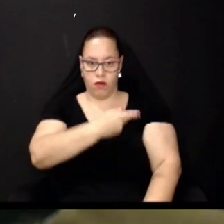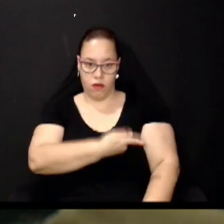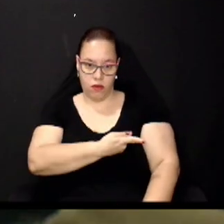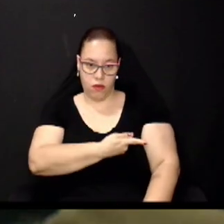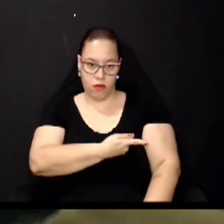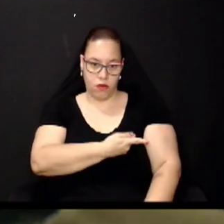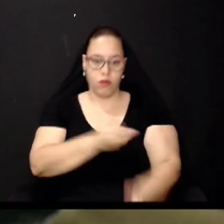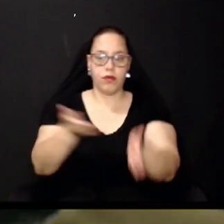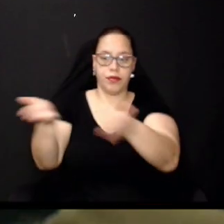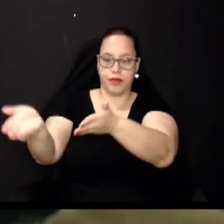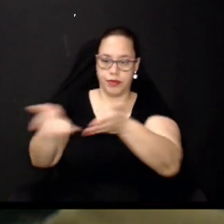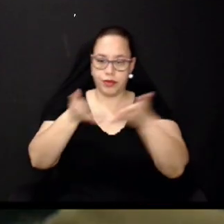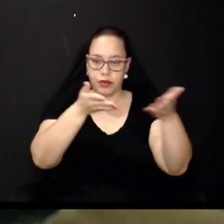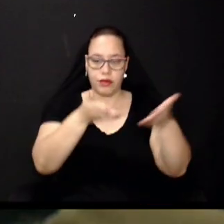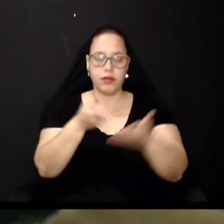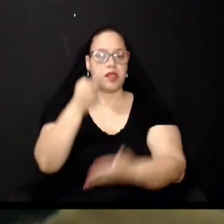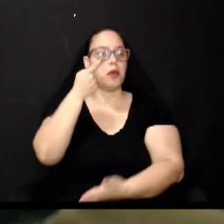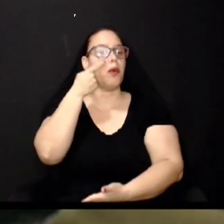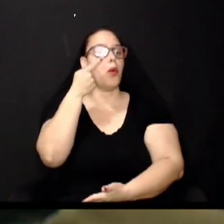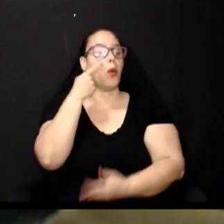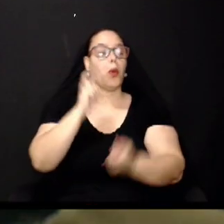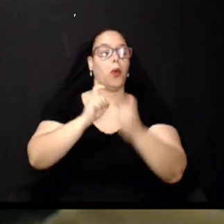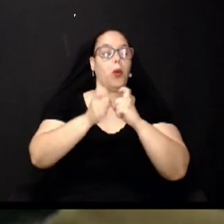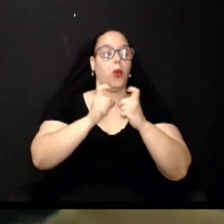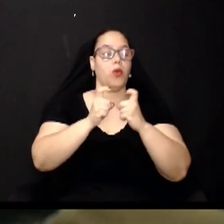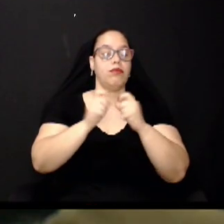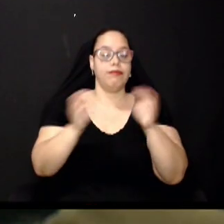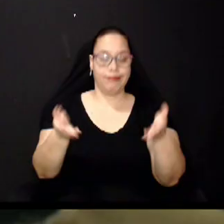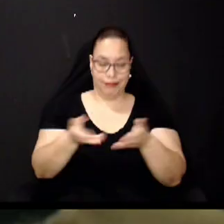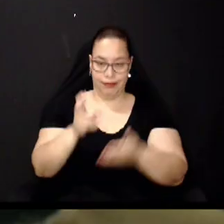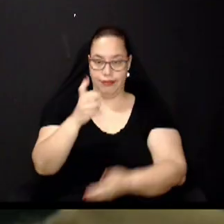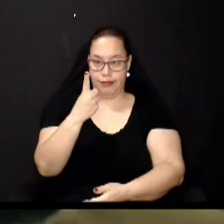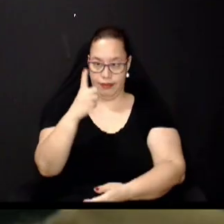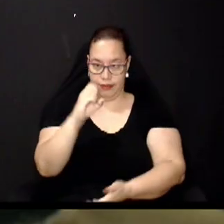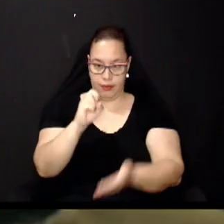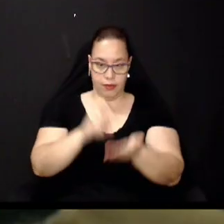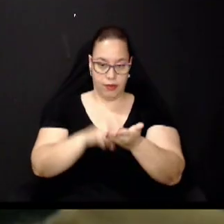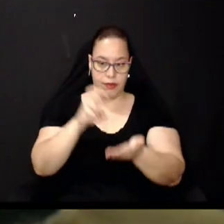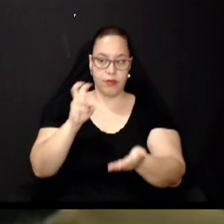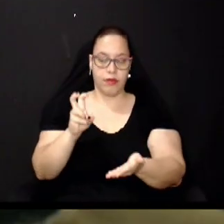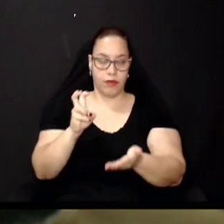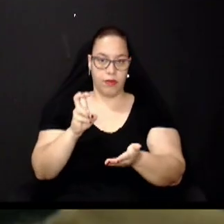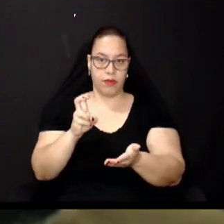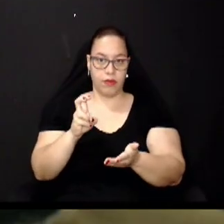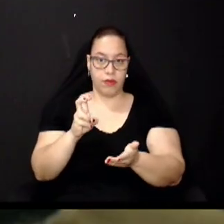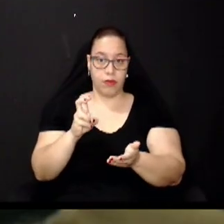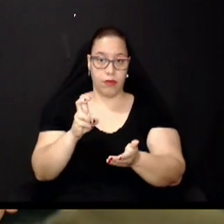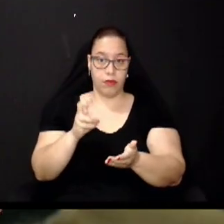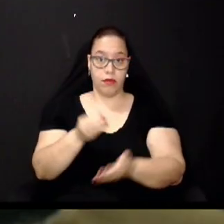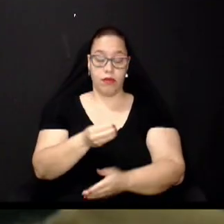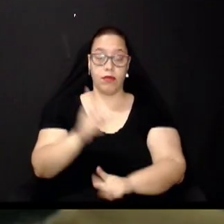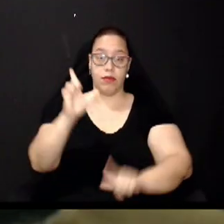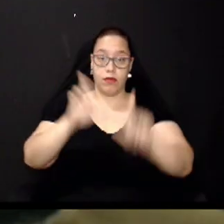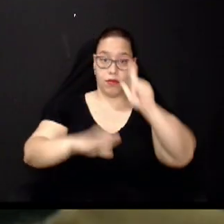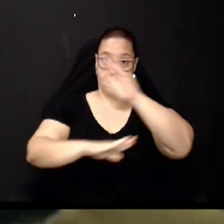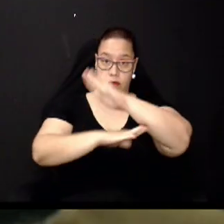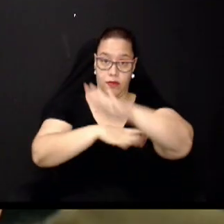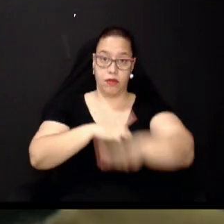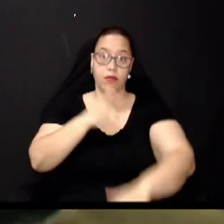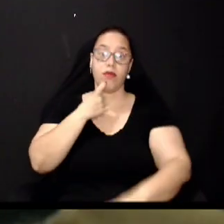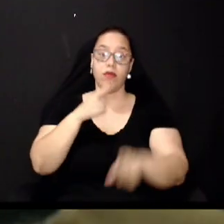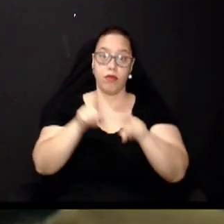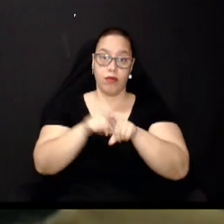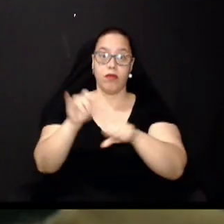para conferir, então, esta reunião que acontece hoje às 10 da manhã. Nós vamos transmitir aqui pela TV Câmara Campinas, também no YouTube da